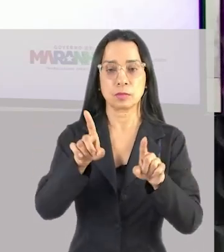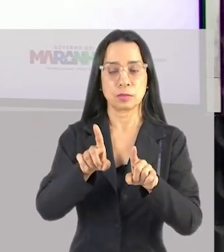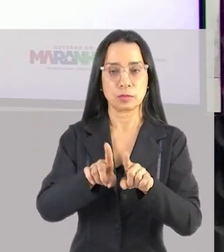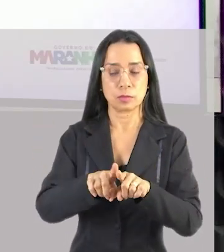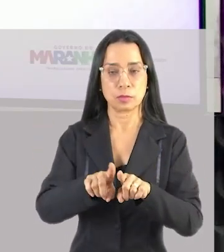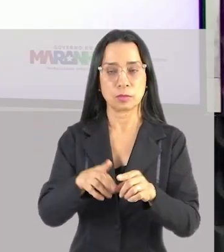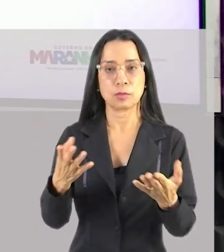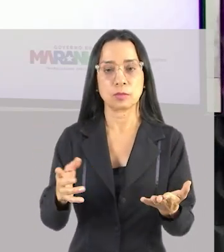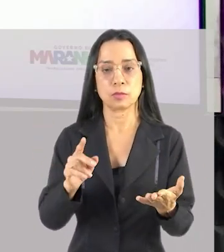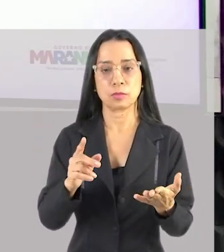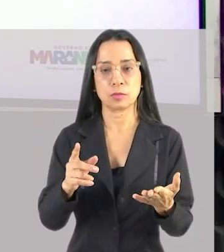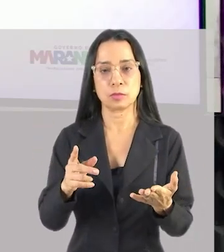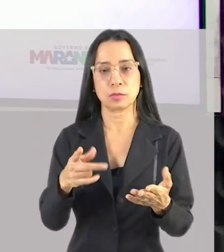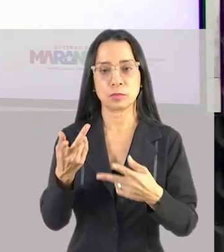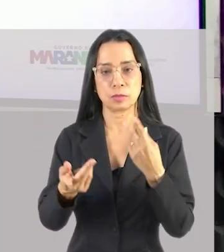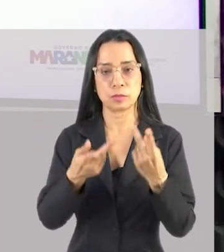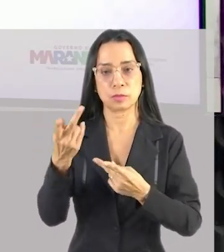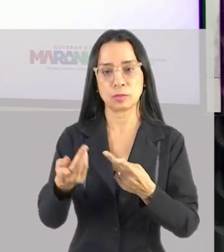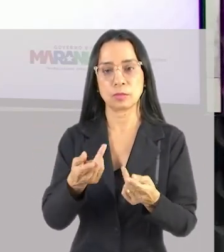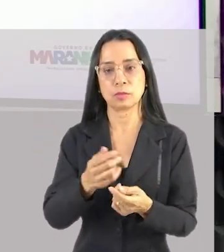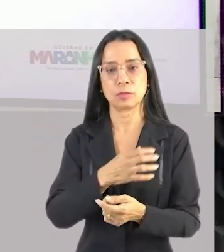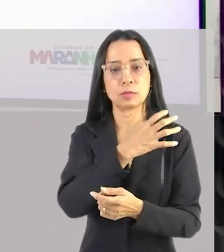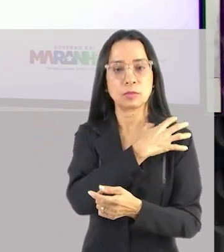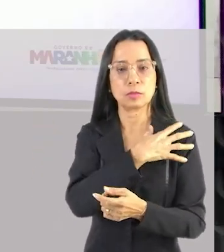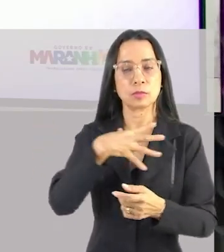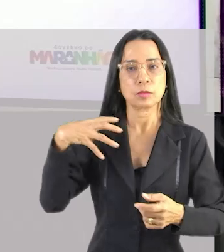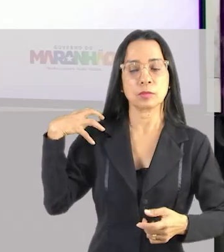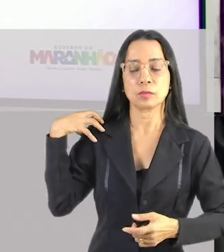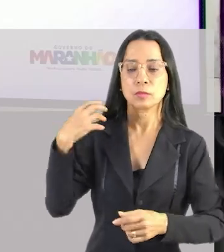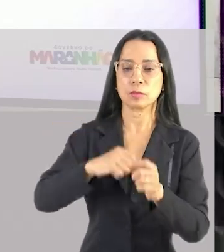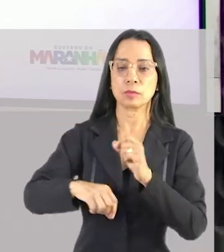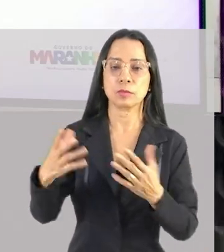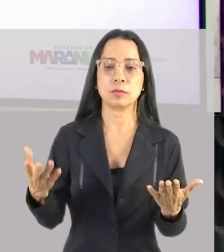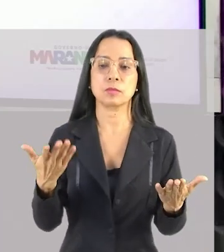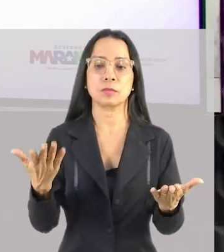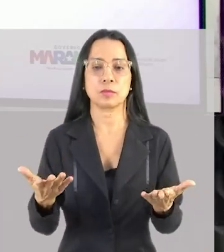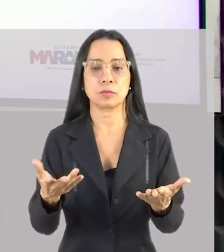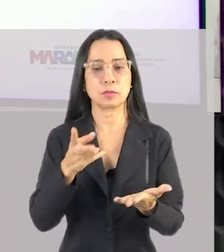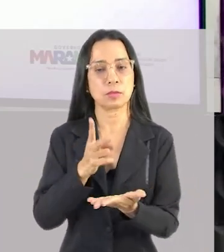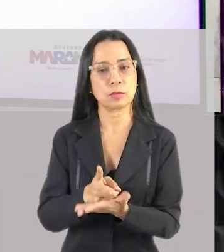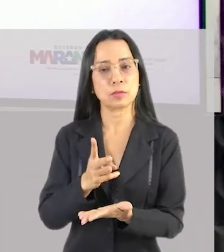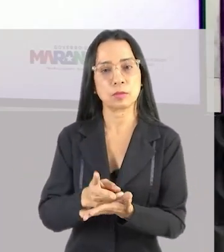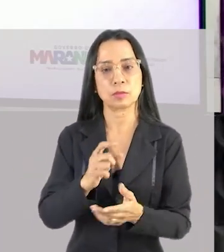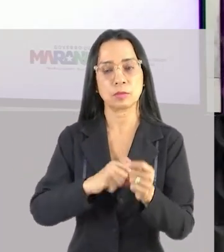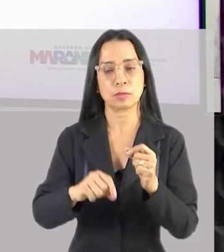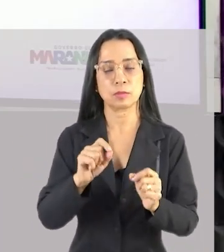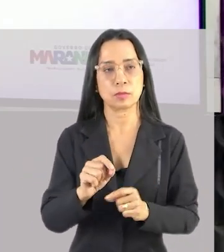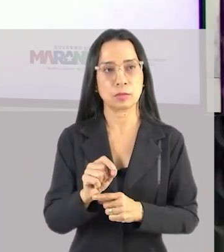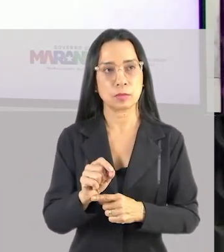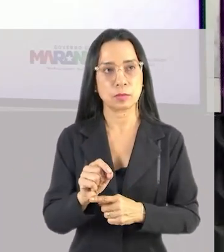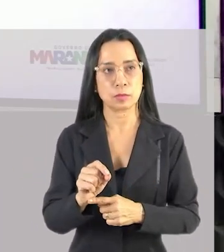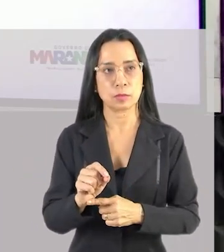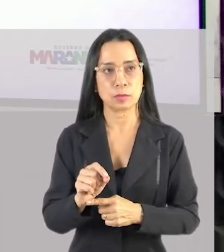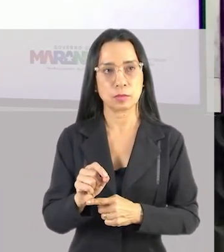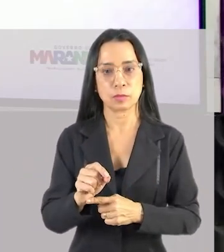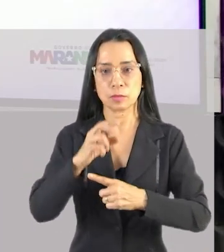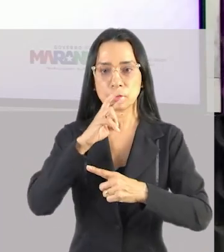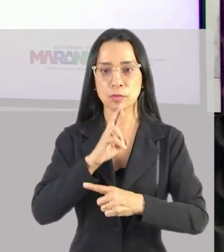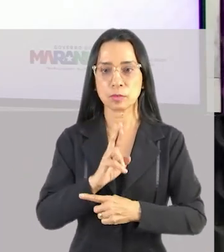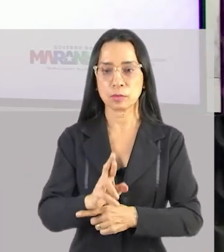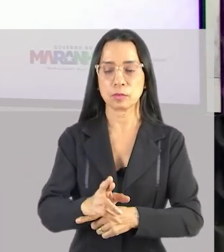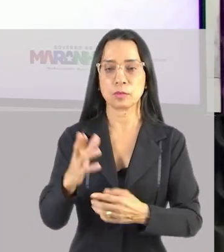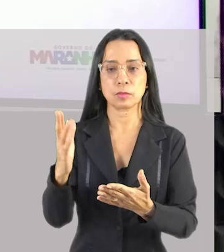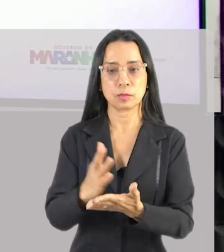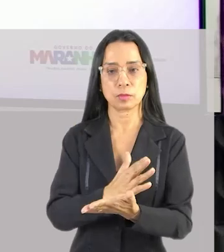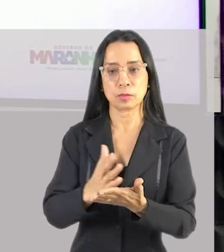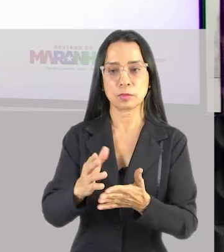na aula passada, sobre o Aristóteles. Então, hoje nós vamos continuar a resolução